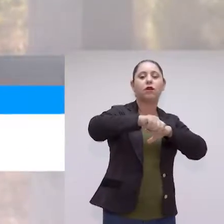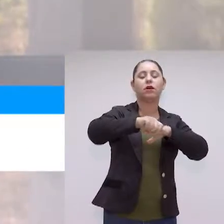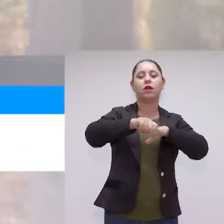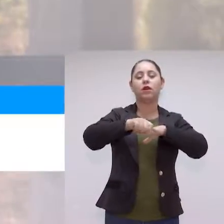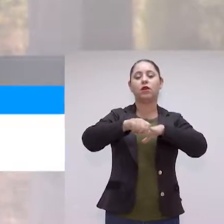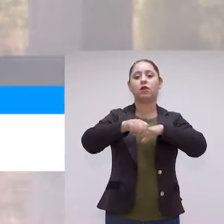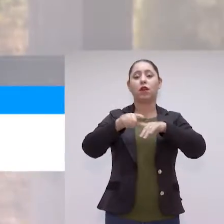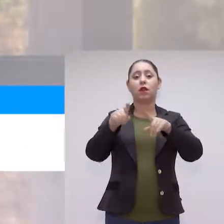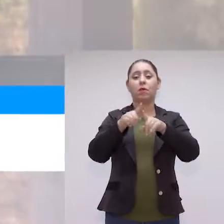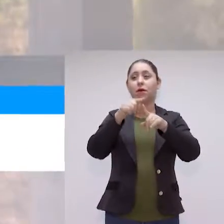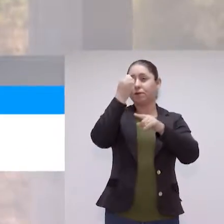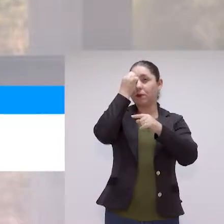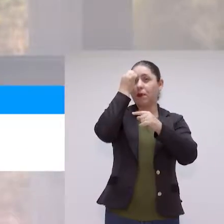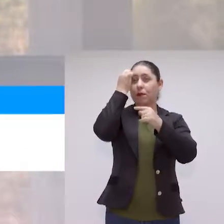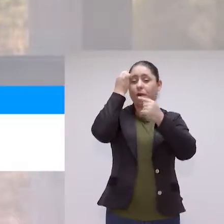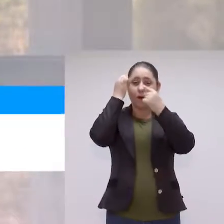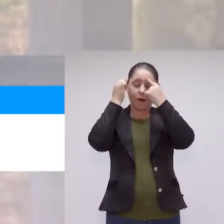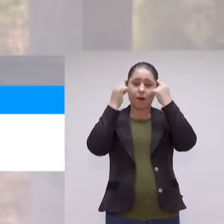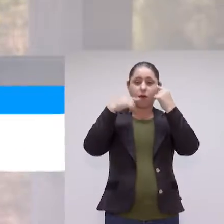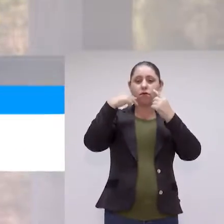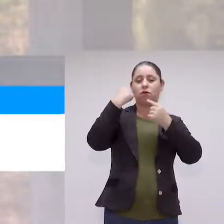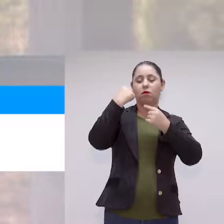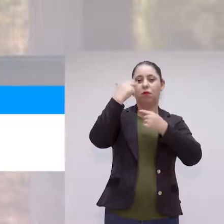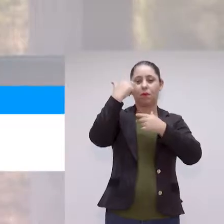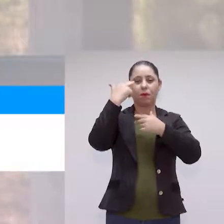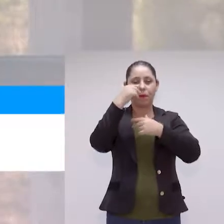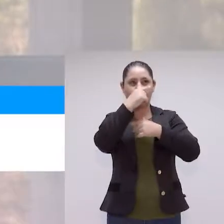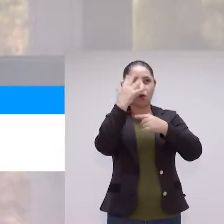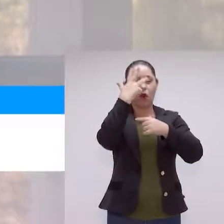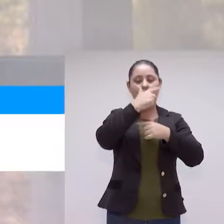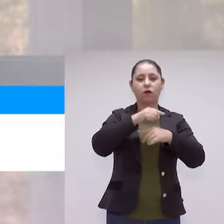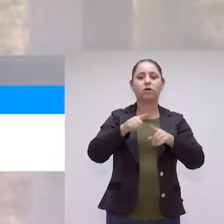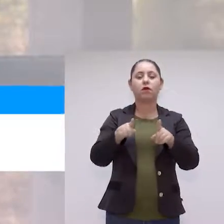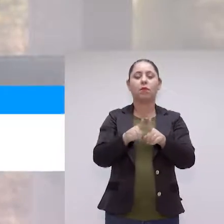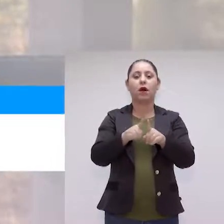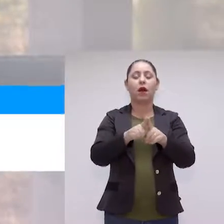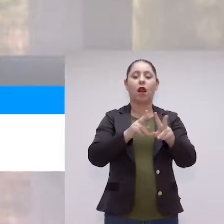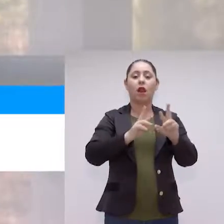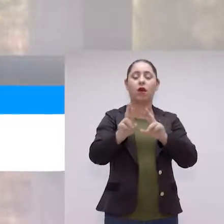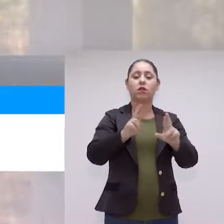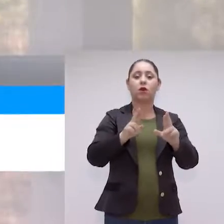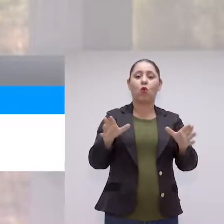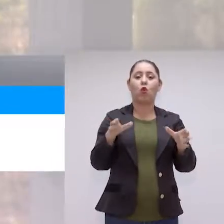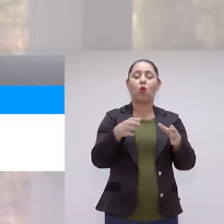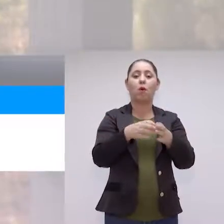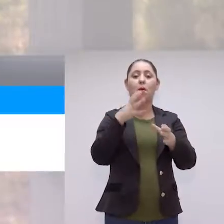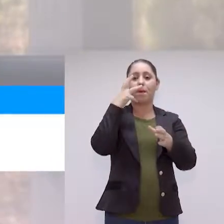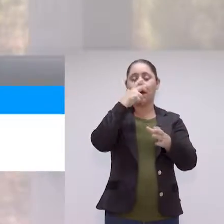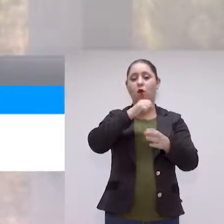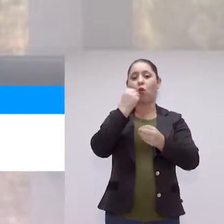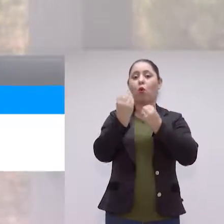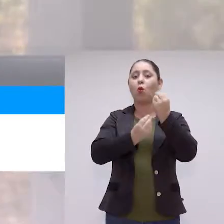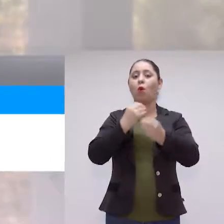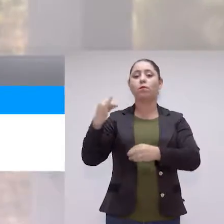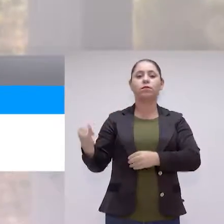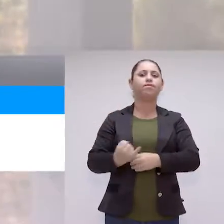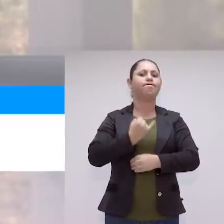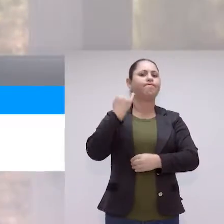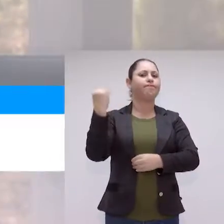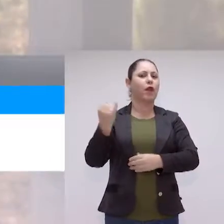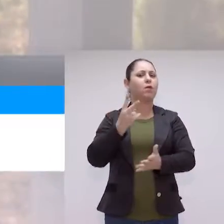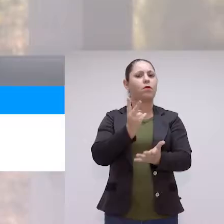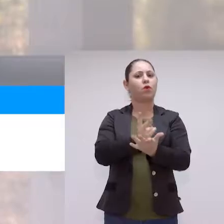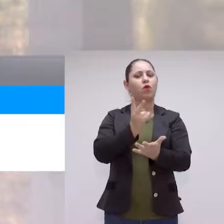pedicures, micropigmentadoras, maquiadores e outras atividades relacionadas a essa categoria como